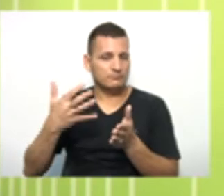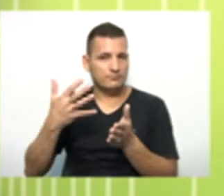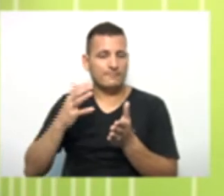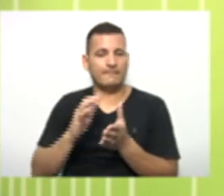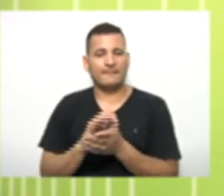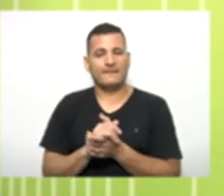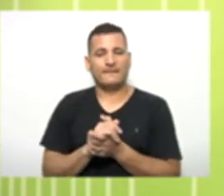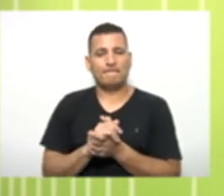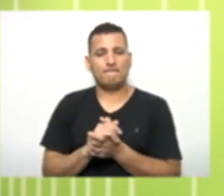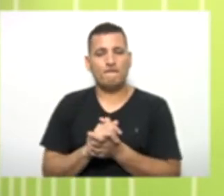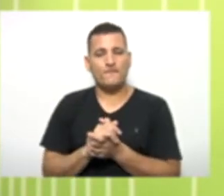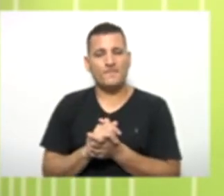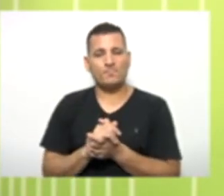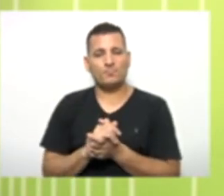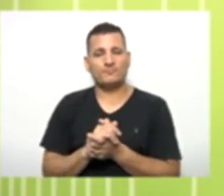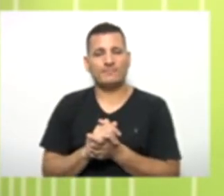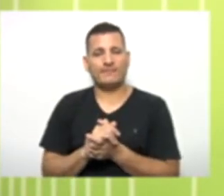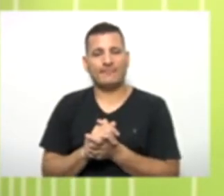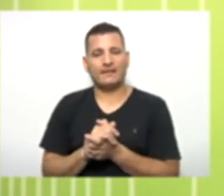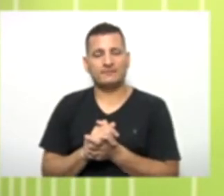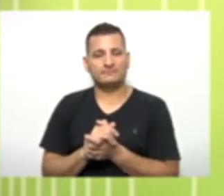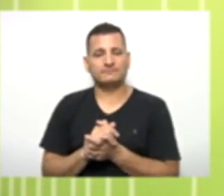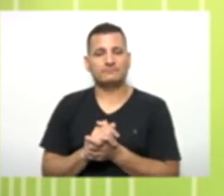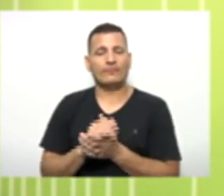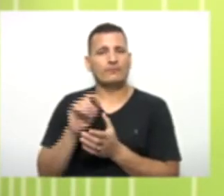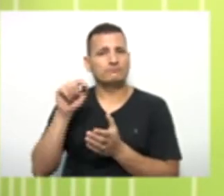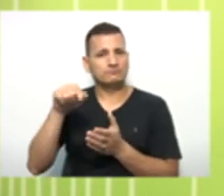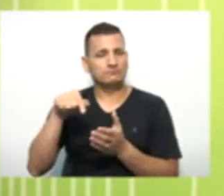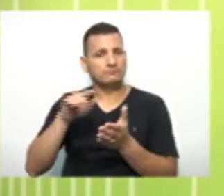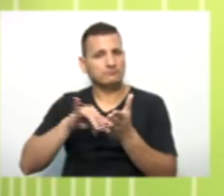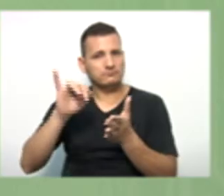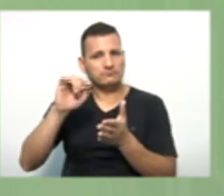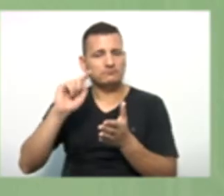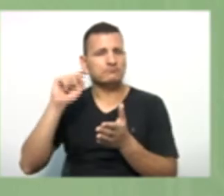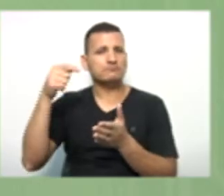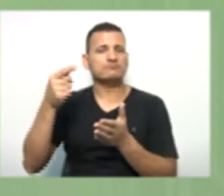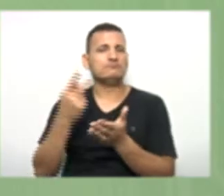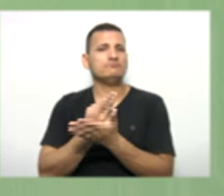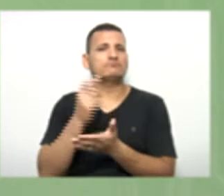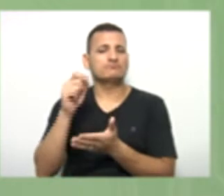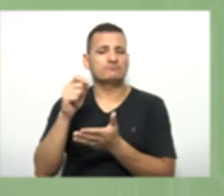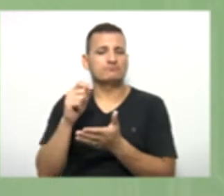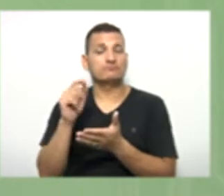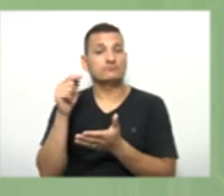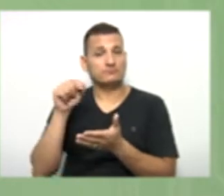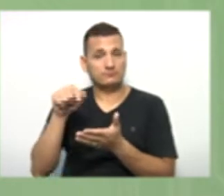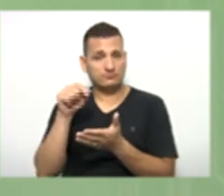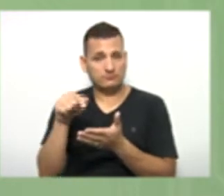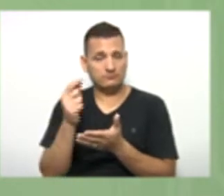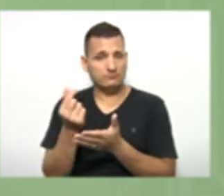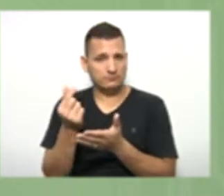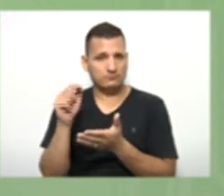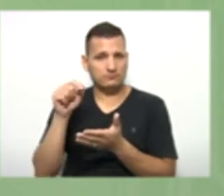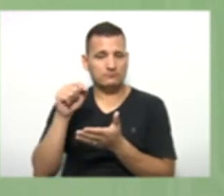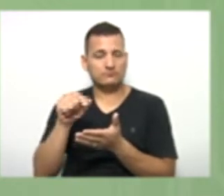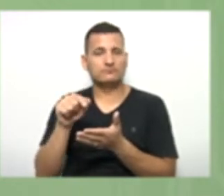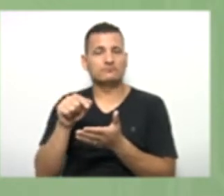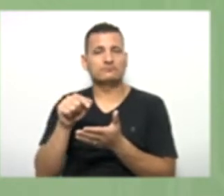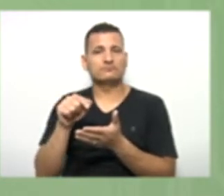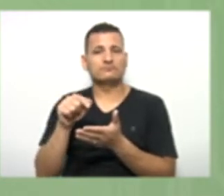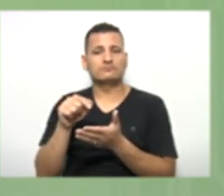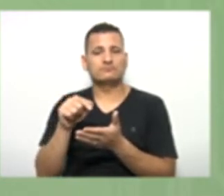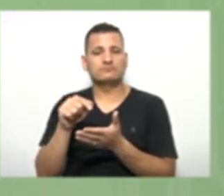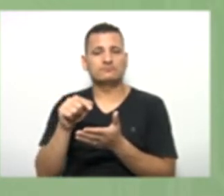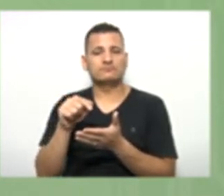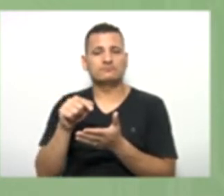que, posteriormente a essa tributação, o que acontece? Eu vou pegar todo esse recurso e vou jogar